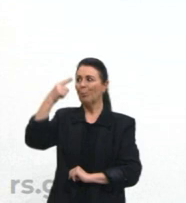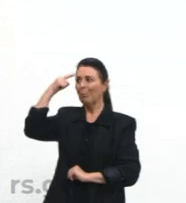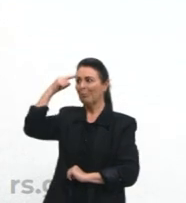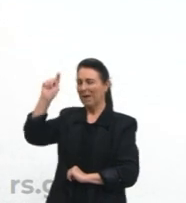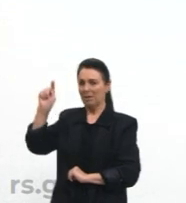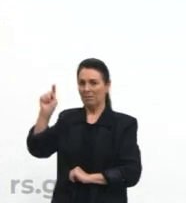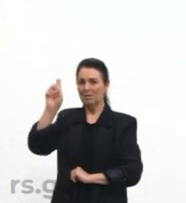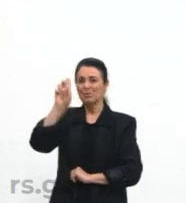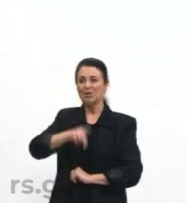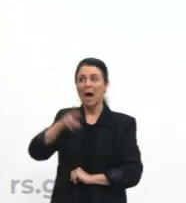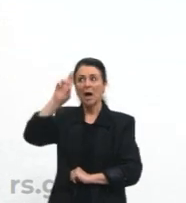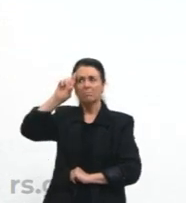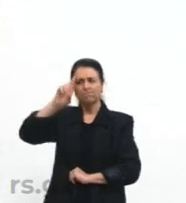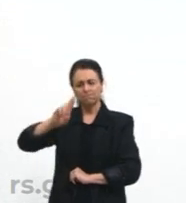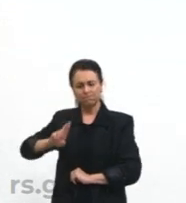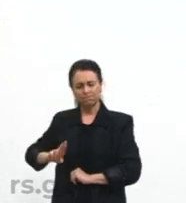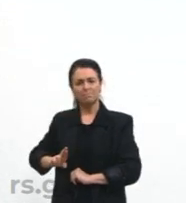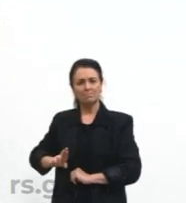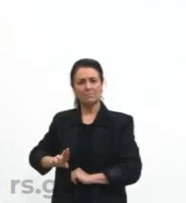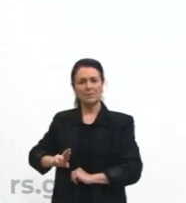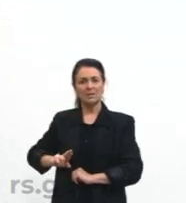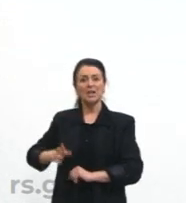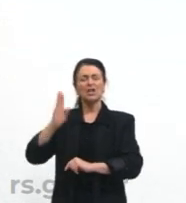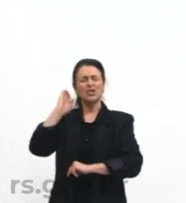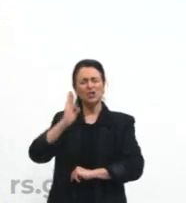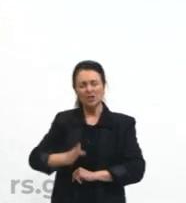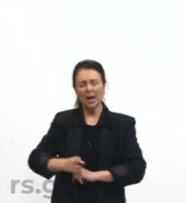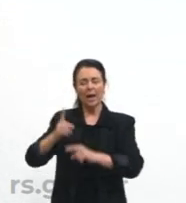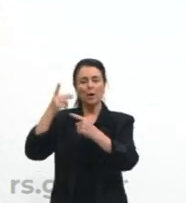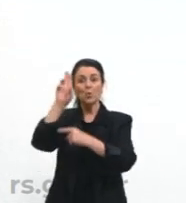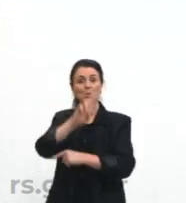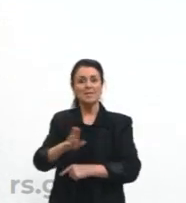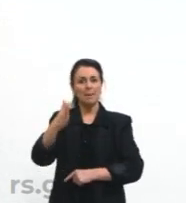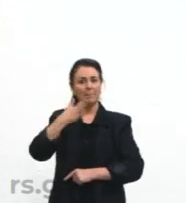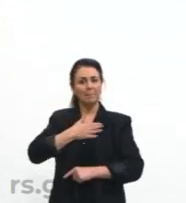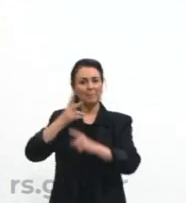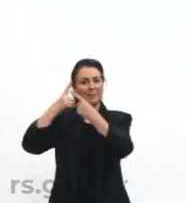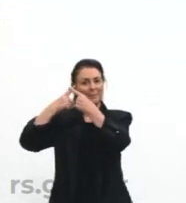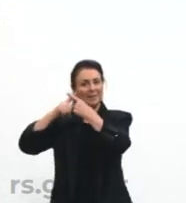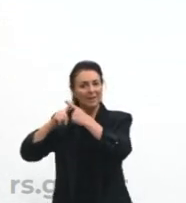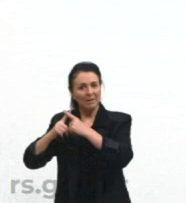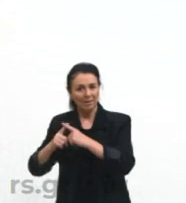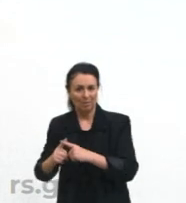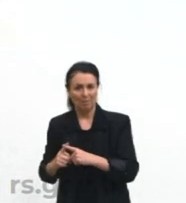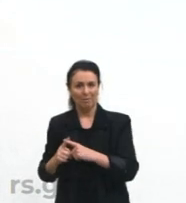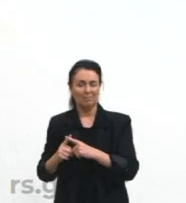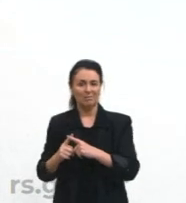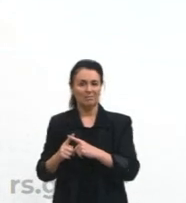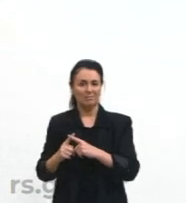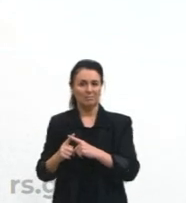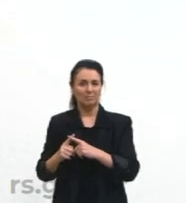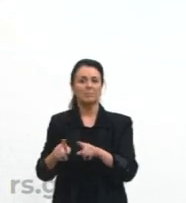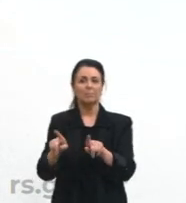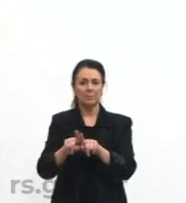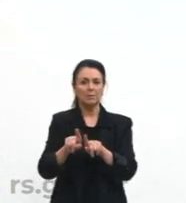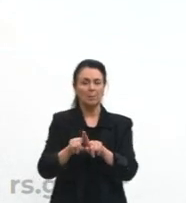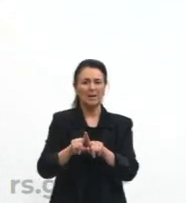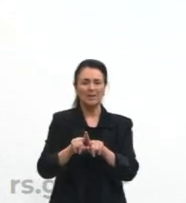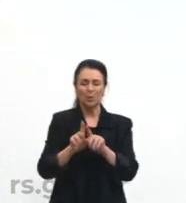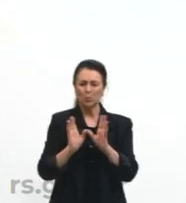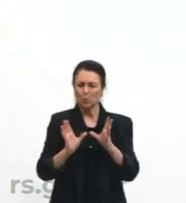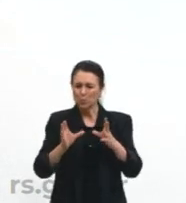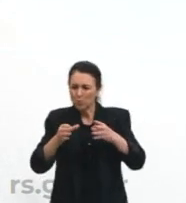raciocinei sobre isso isso já é algo lógico a em cadeado na minha cabeça né enfim envolve o conjunto de saberes